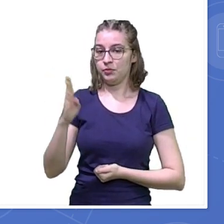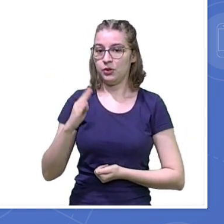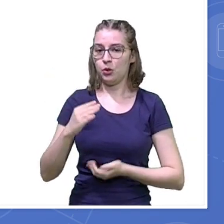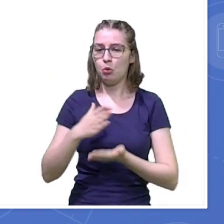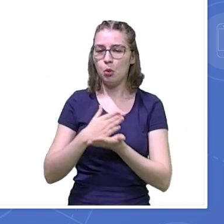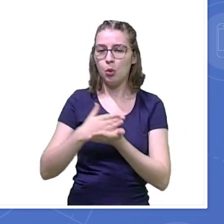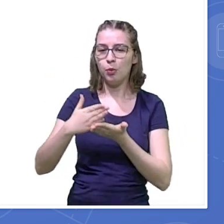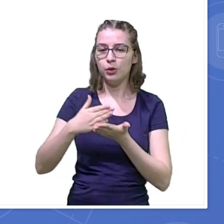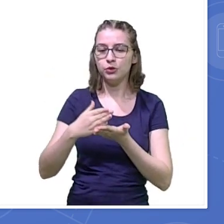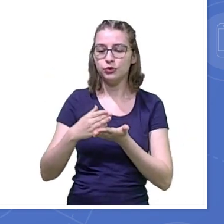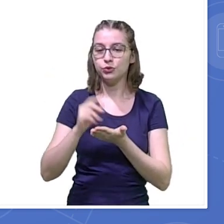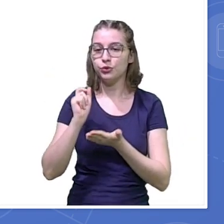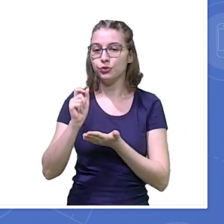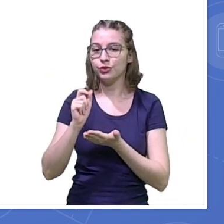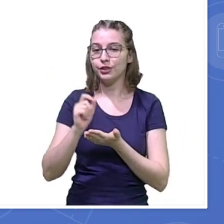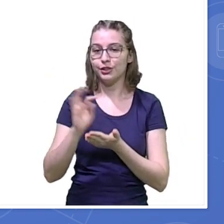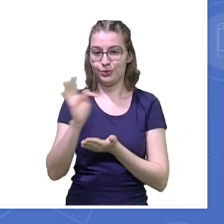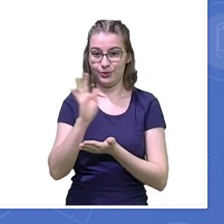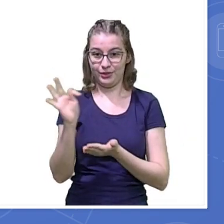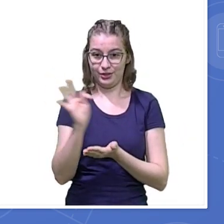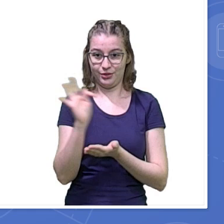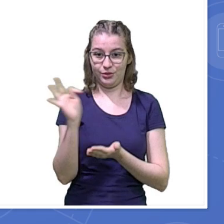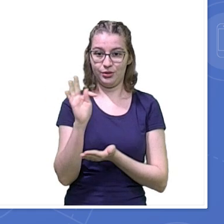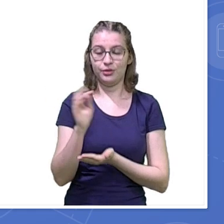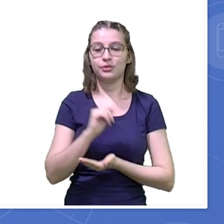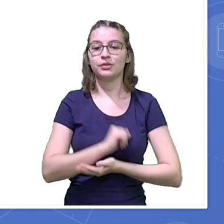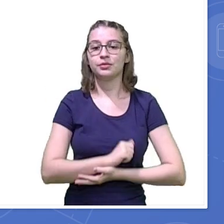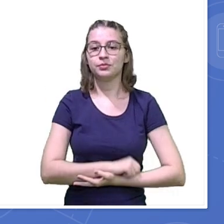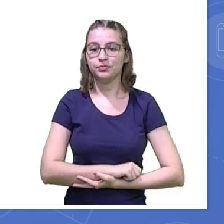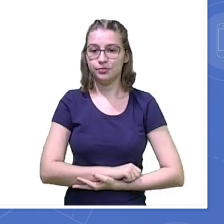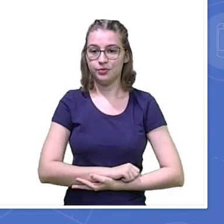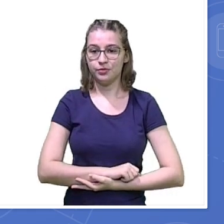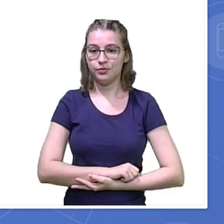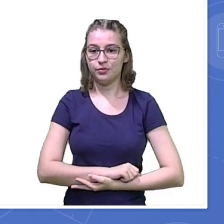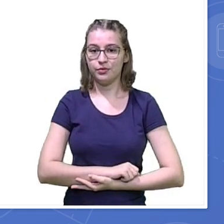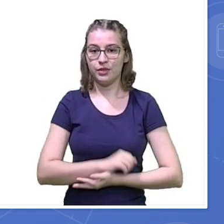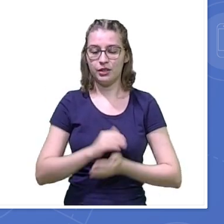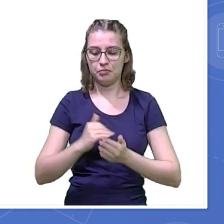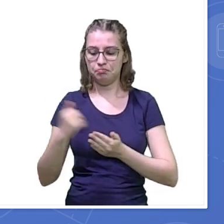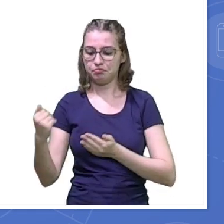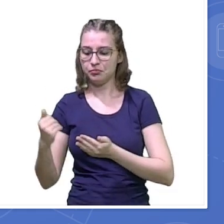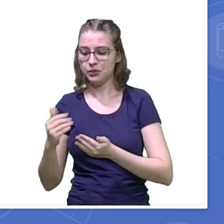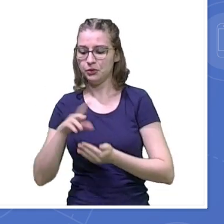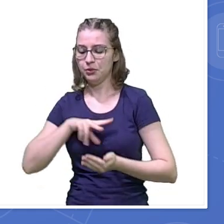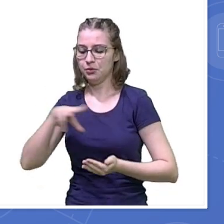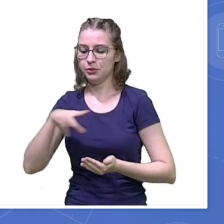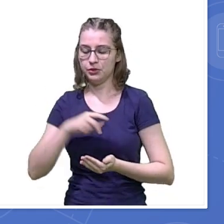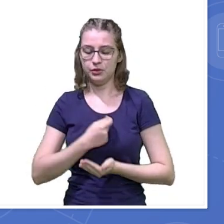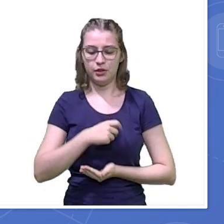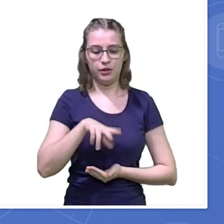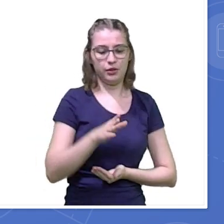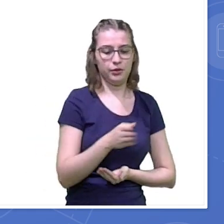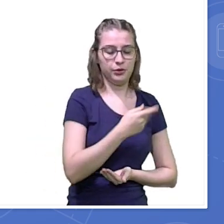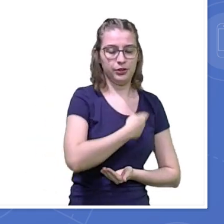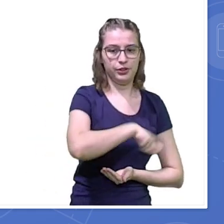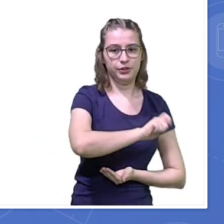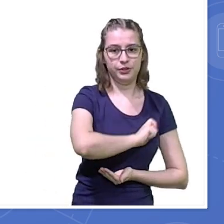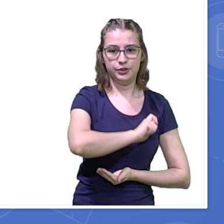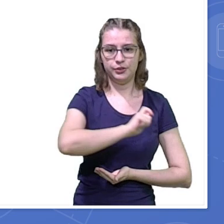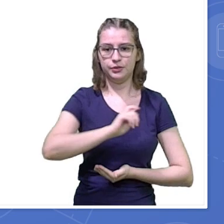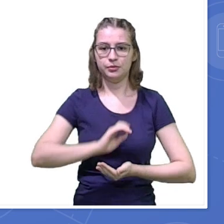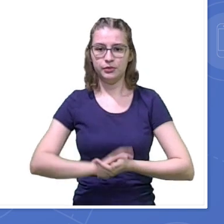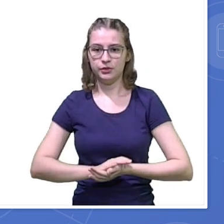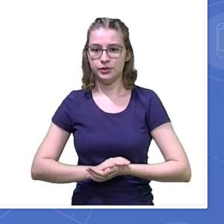a partir dessa situação aí, dessa divisão que existia no que até então, né, não era